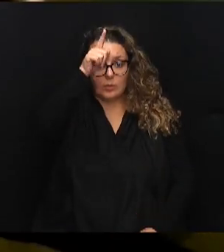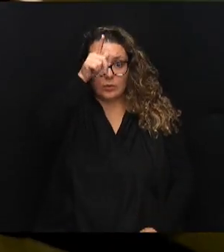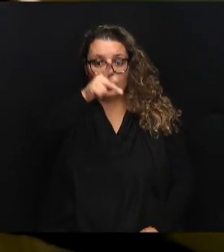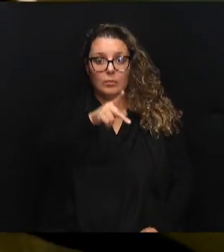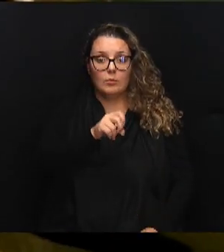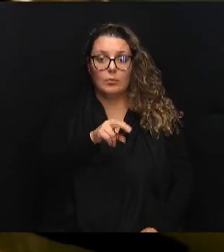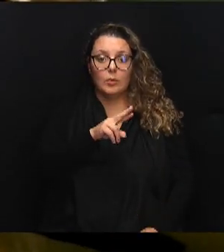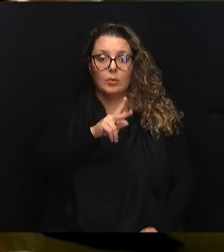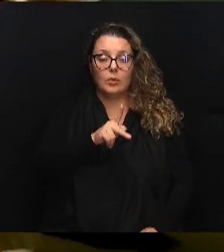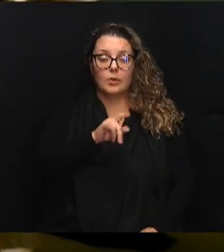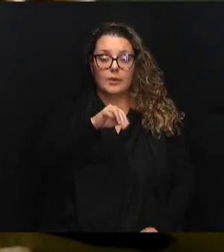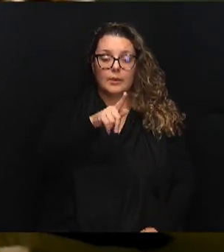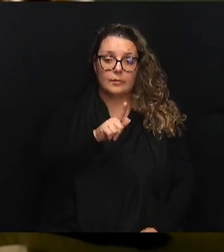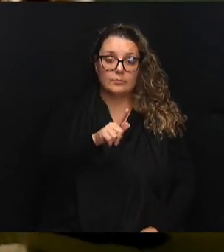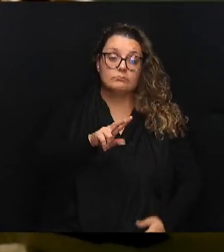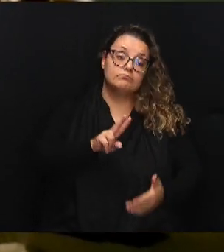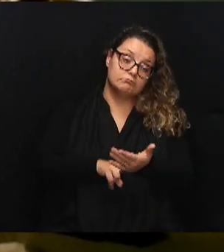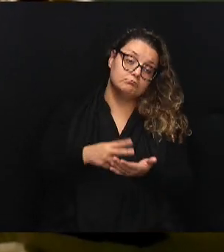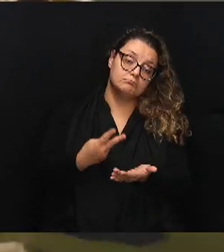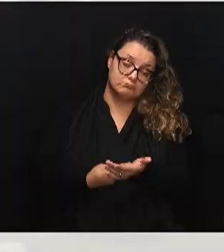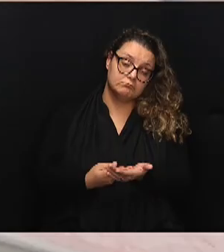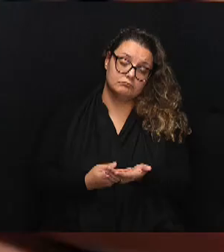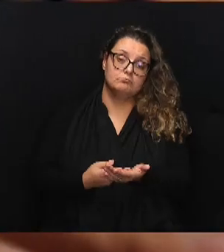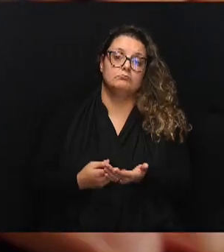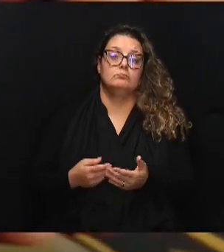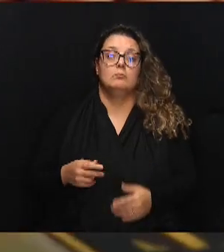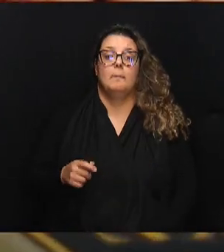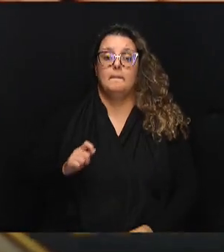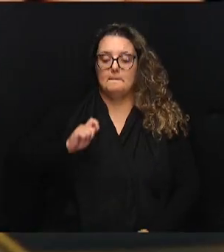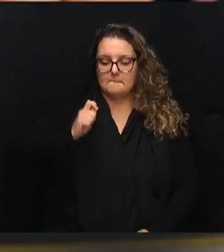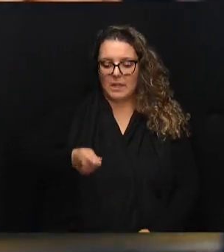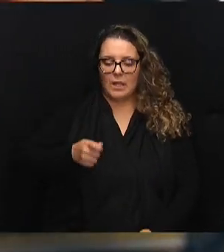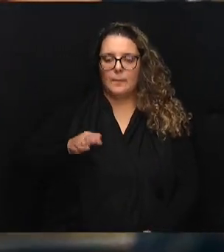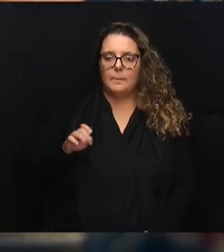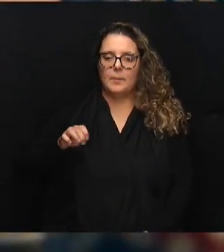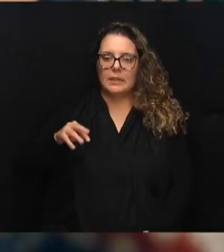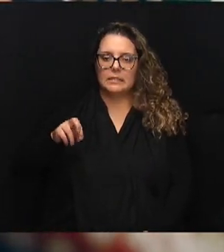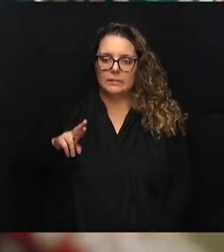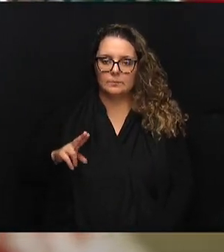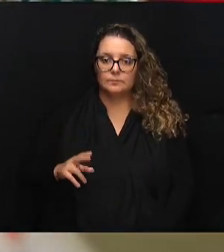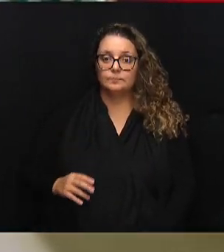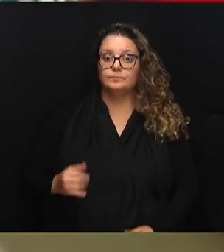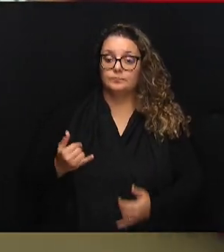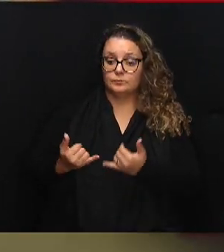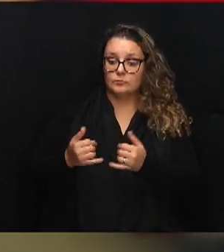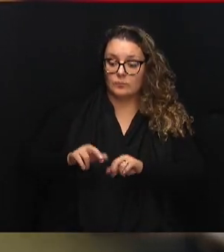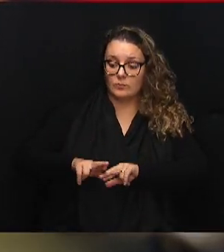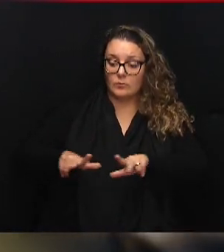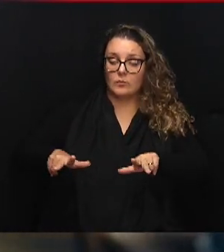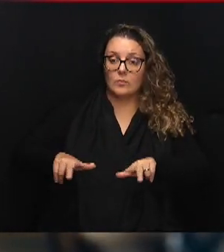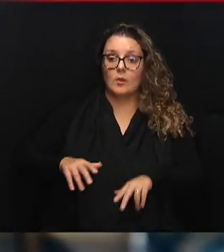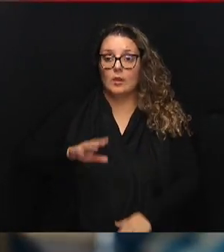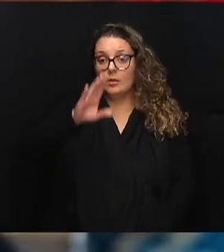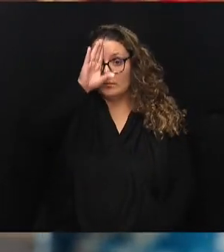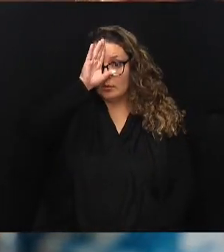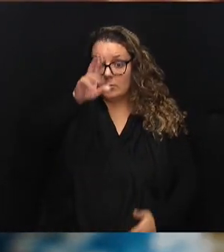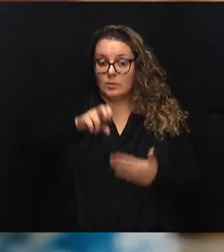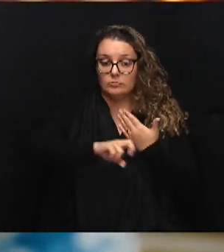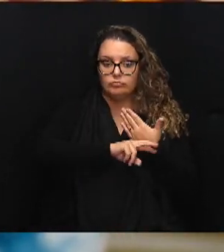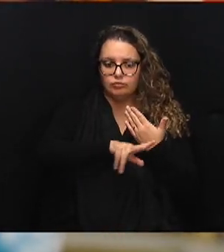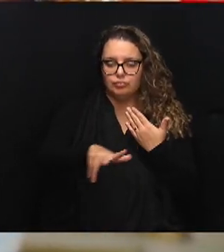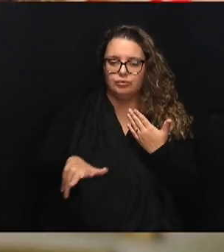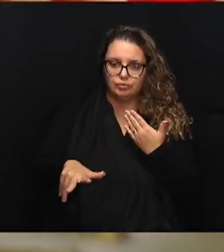Poken, que em simples tradução significa bater. Esses dois jogos surgem como as principais influências da modalidade, e